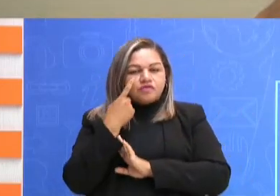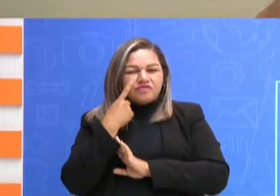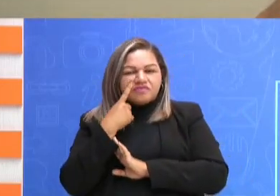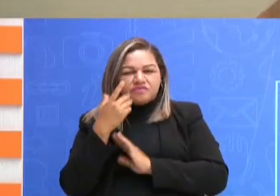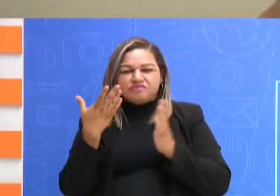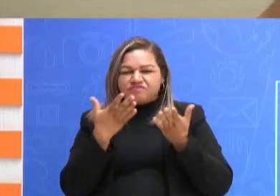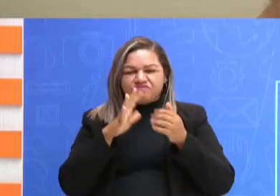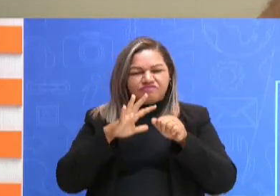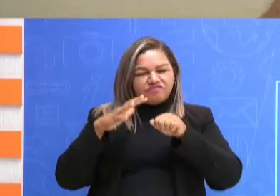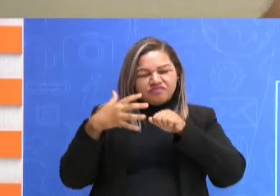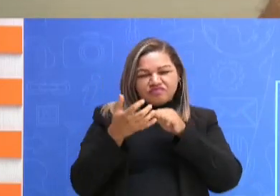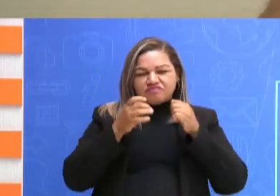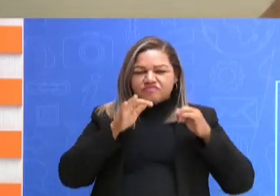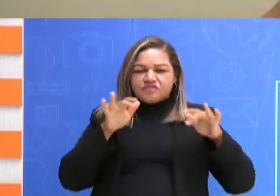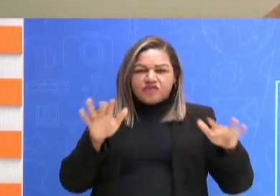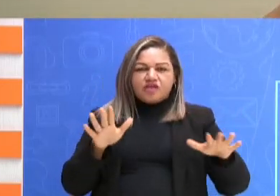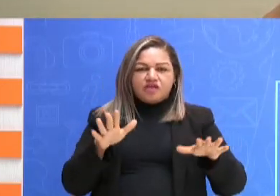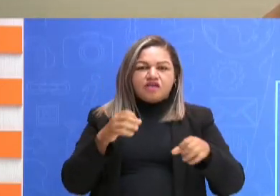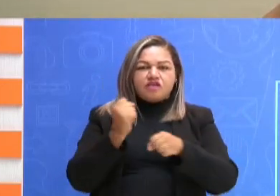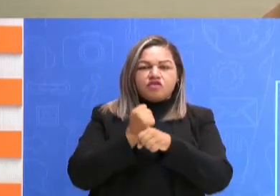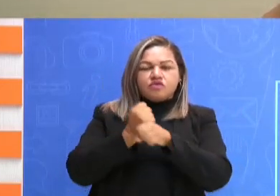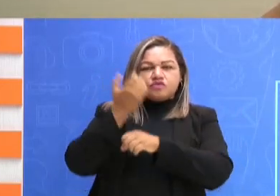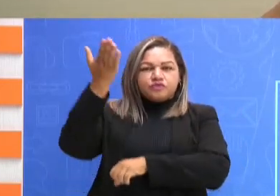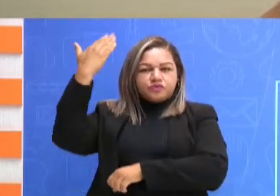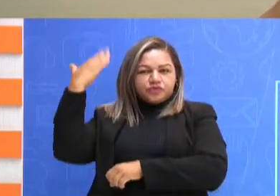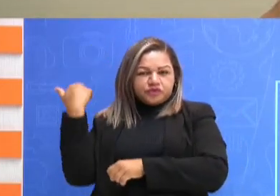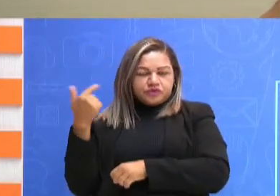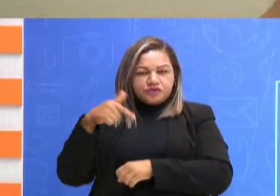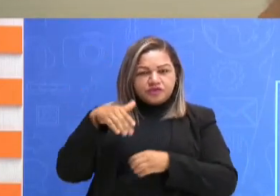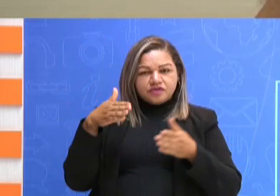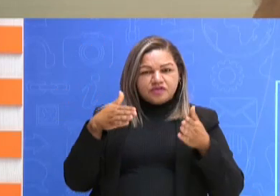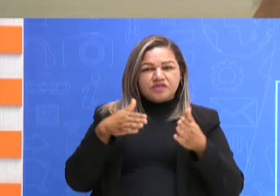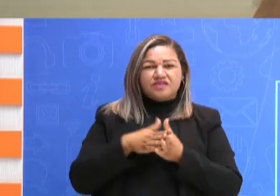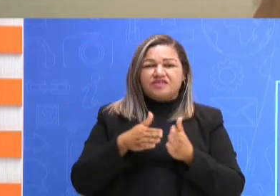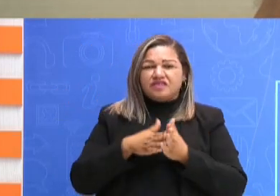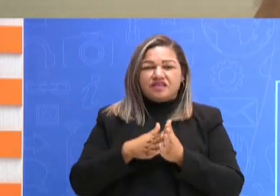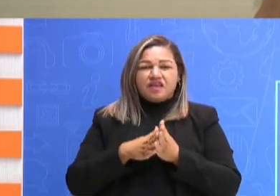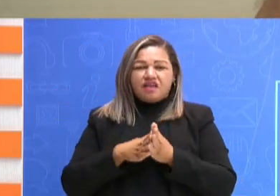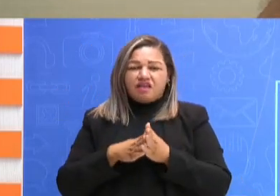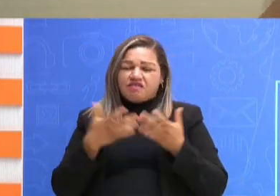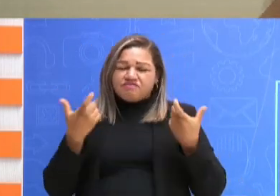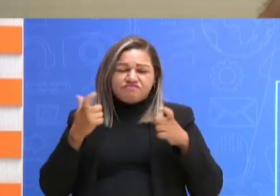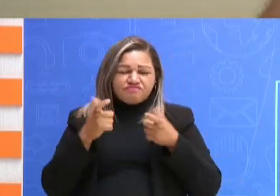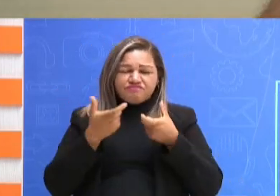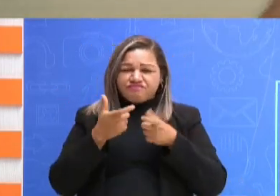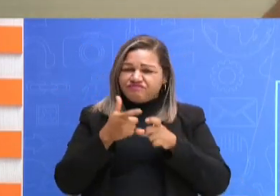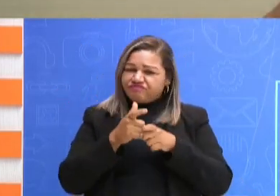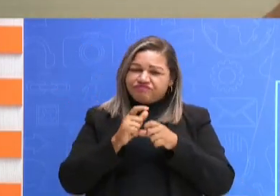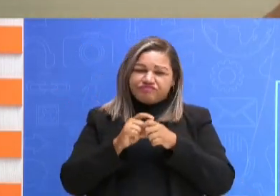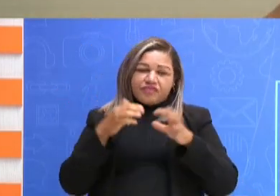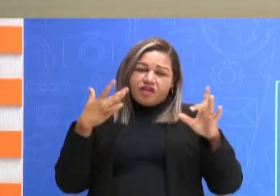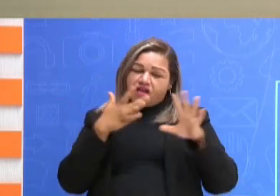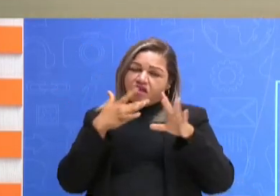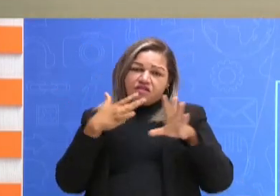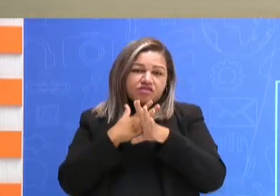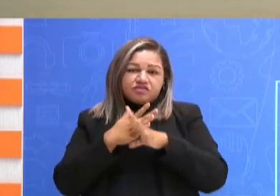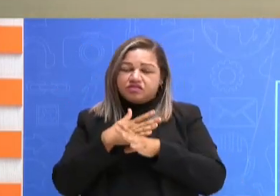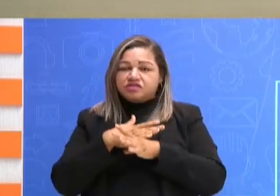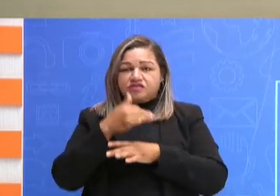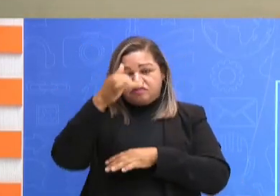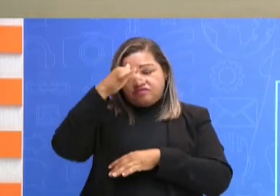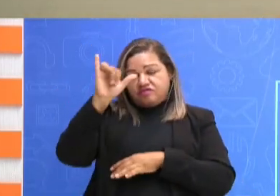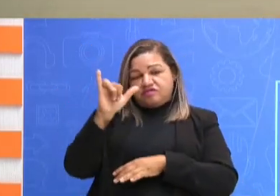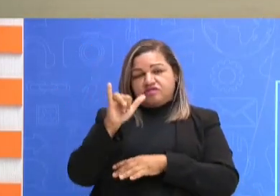momento de pandemia que aconteceu do ano passado para cá, tudo foi restringido, tá? Para evitar aglomerações, claro. Então,